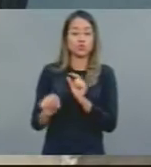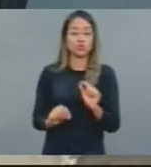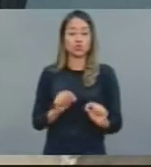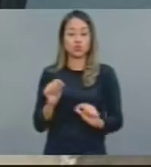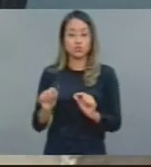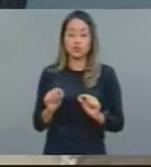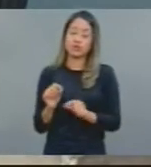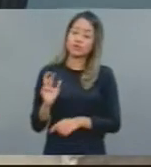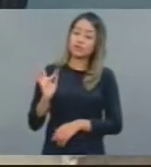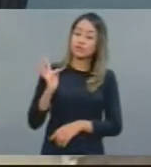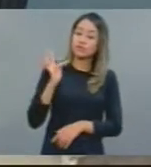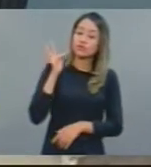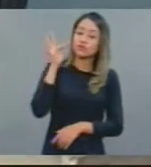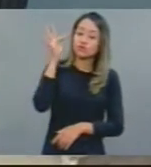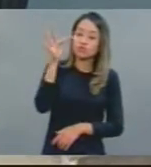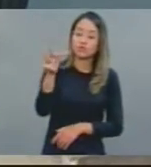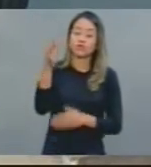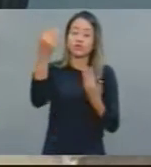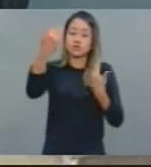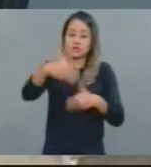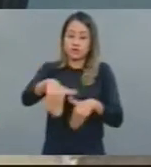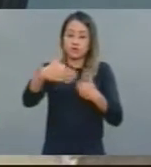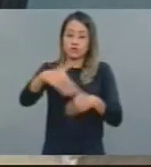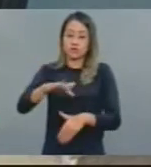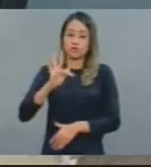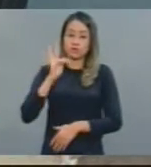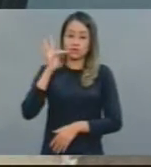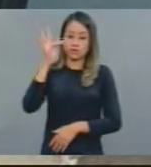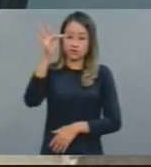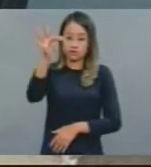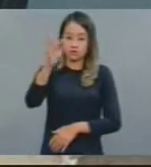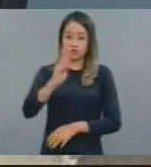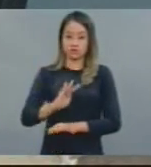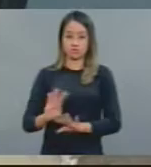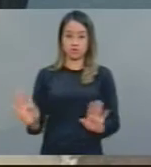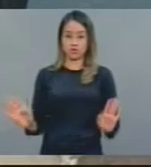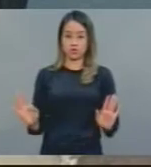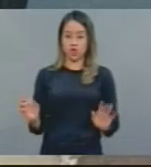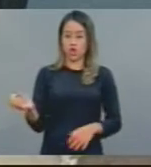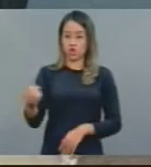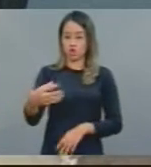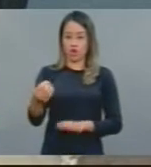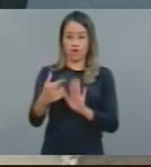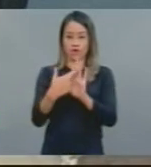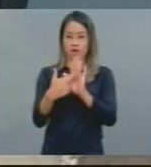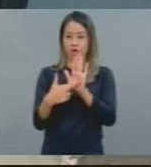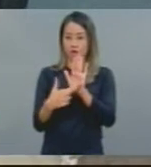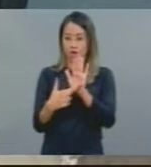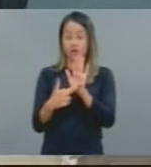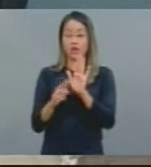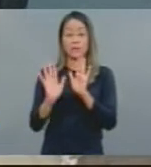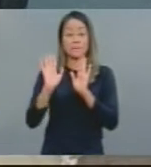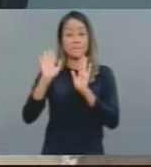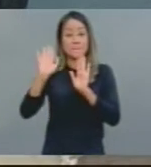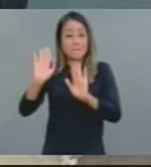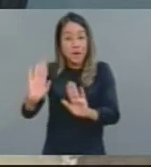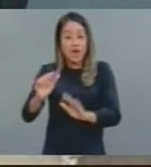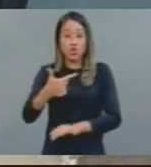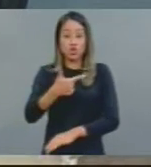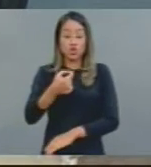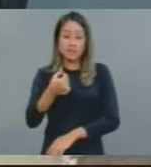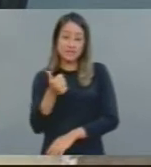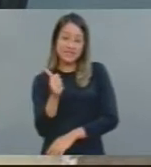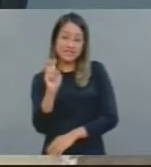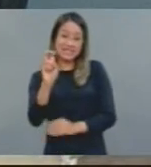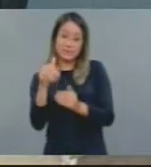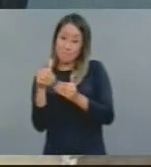os futuros servidores públicos pudessem ter a aplicação das novas regras, mas os atuais não. Vossa Excelência foi perfeito quando disse que as